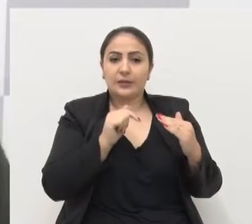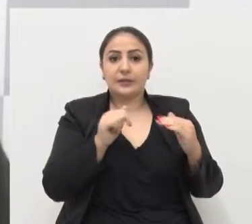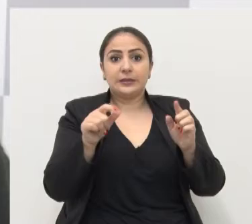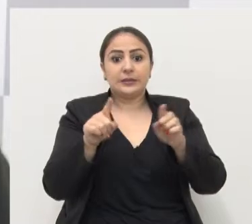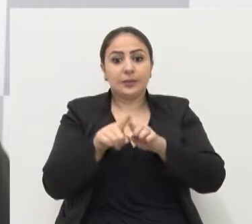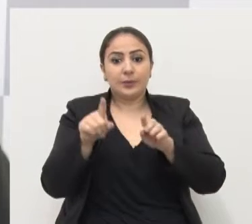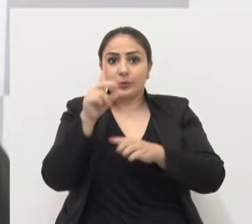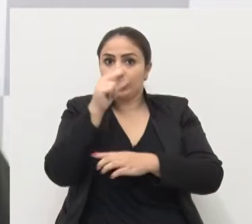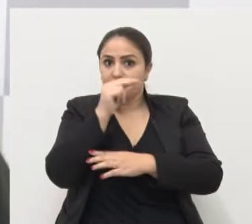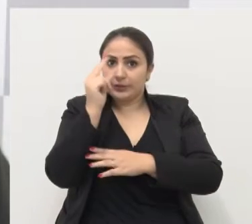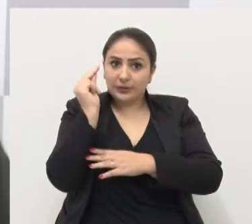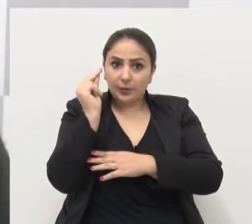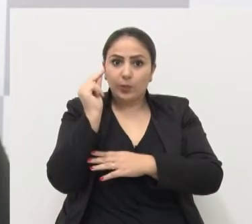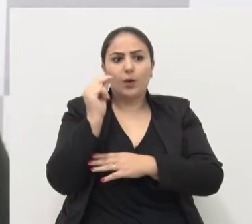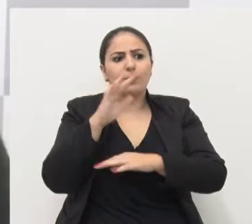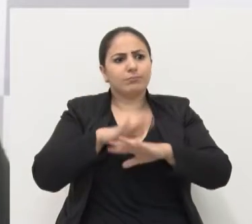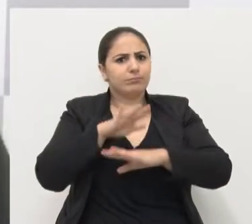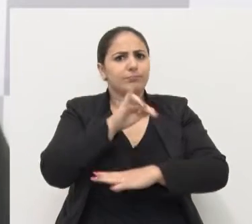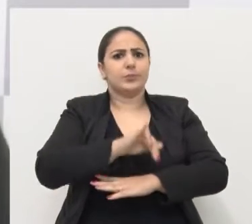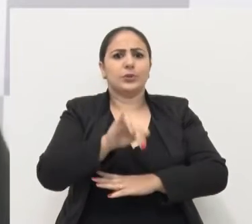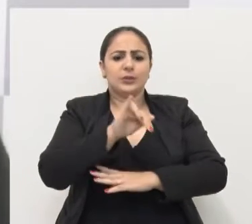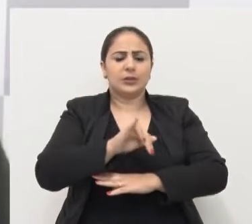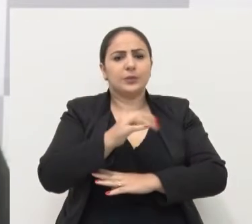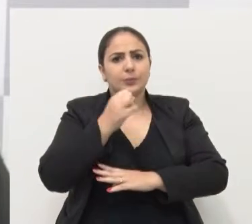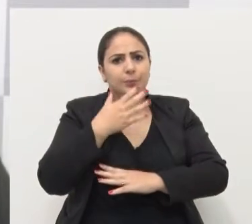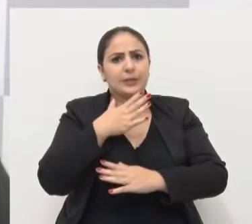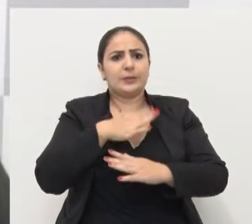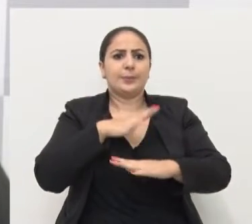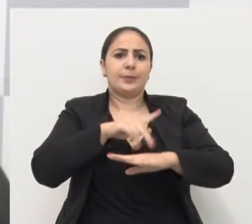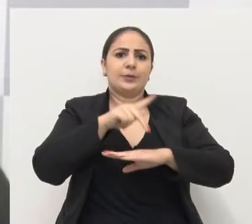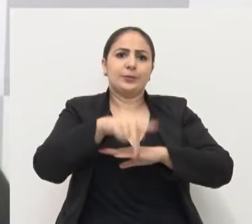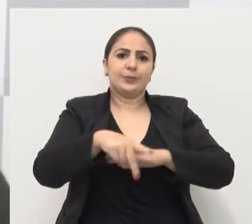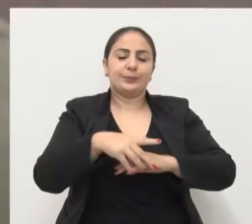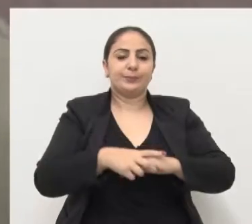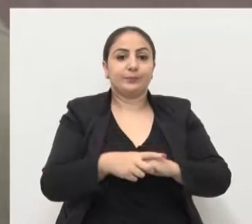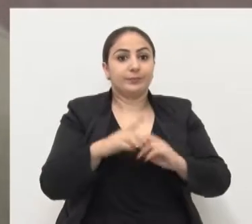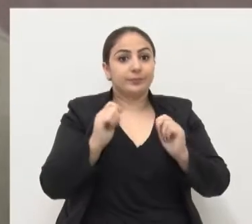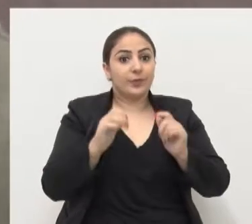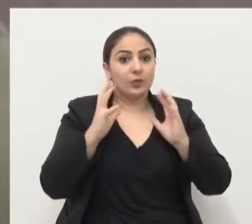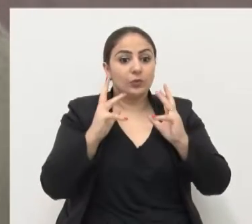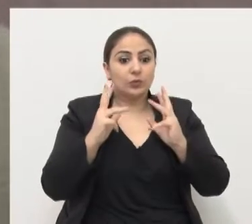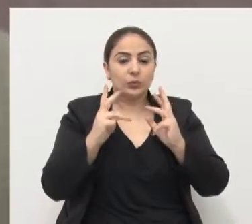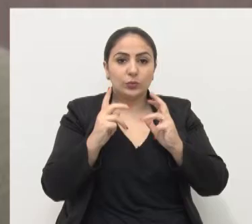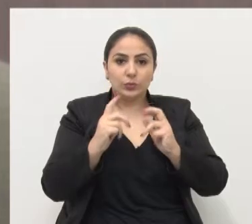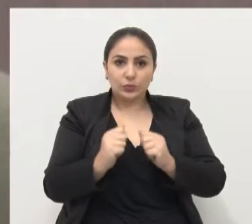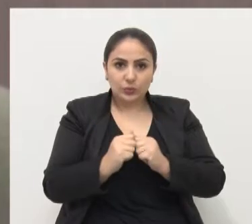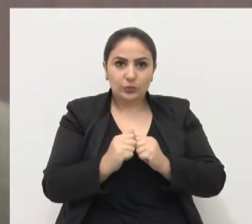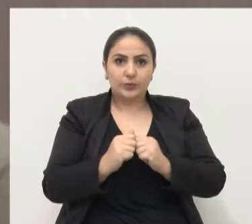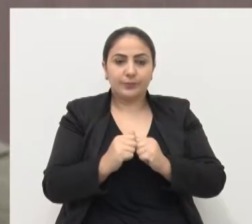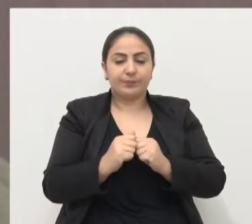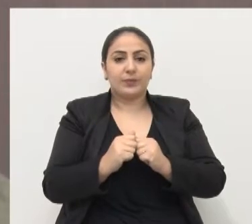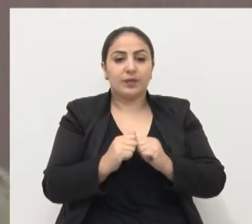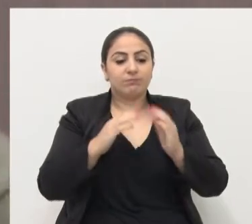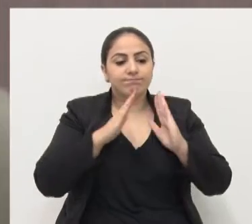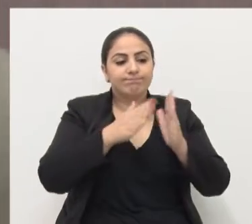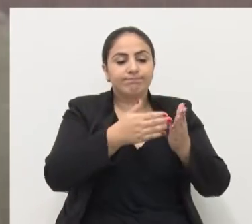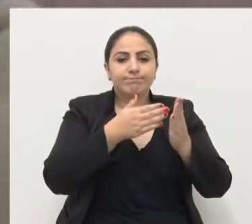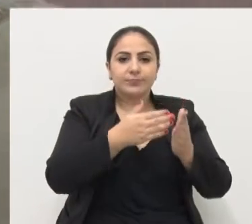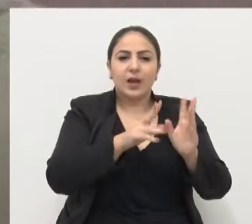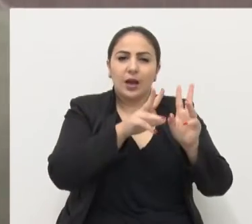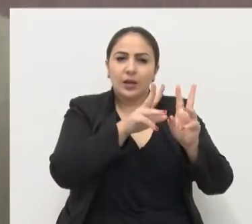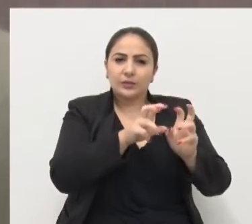ea casa executiva né é muito importante para o bem do paço né a maior parte do grande expediente foi